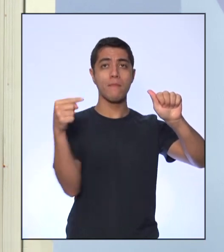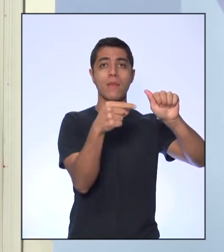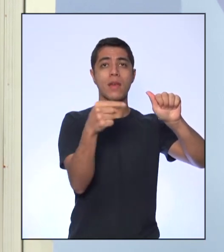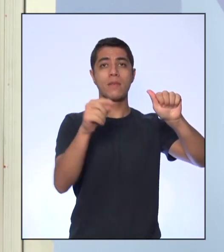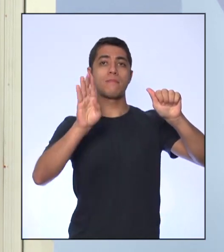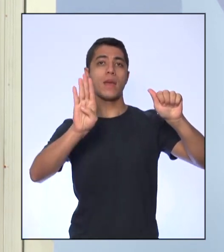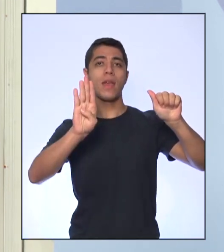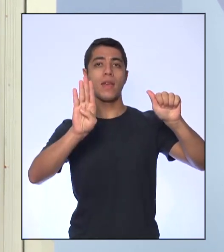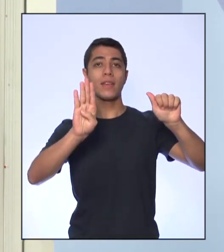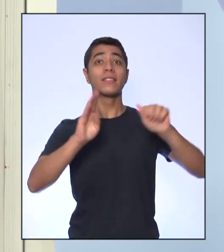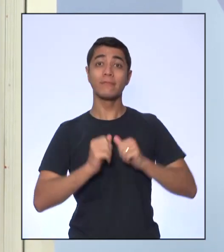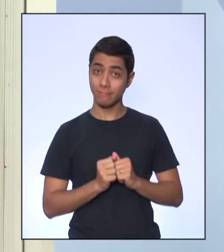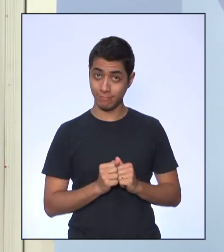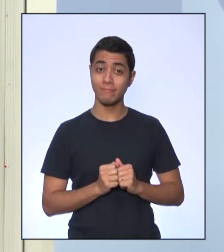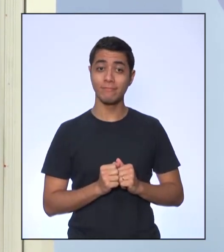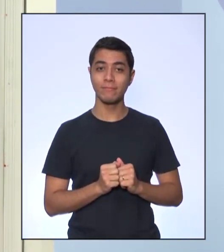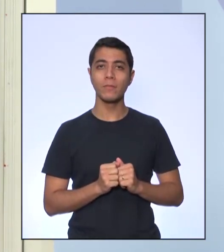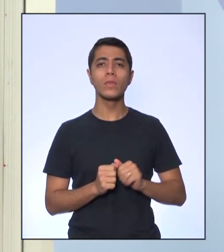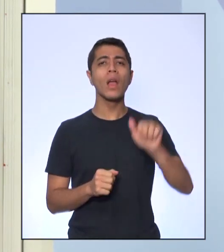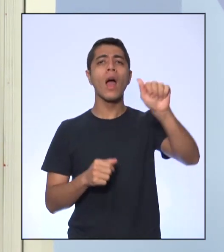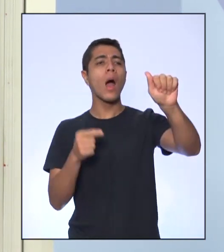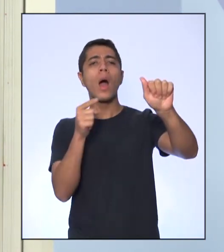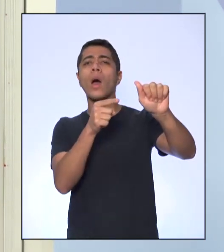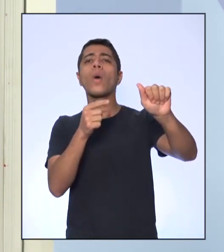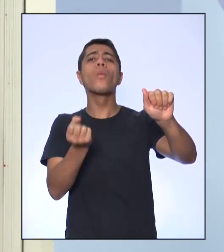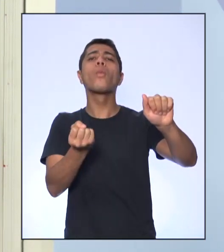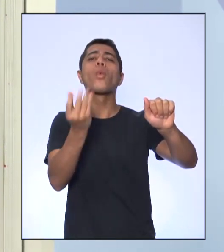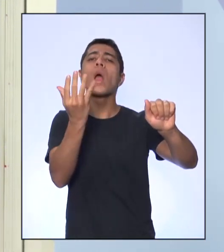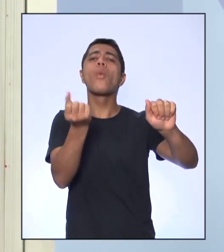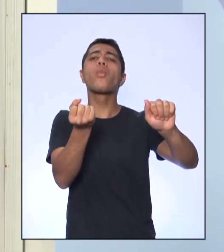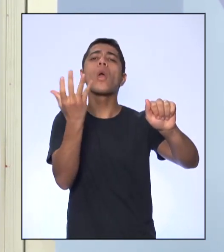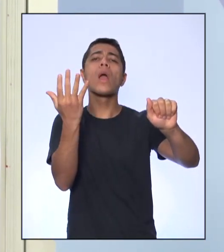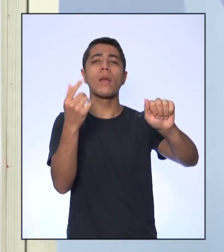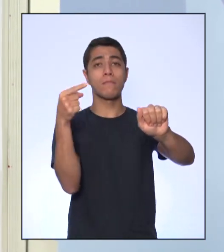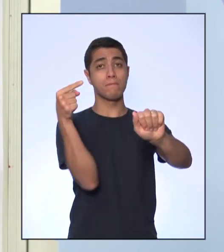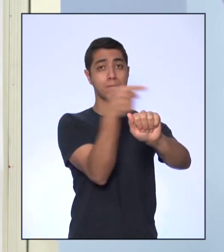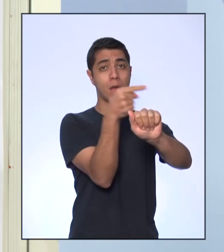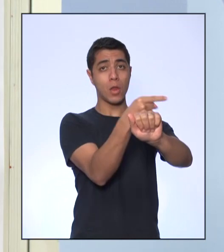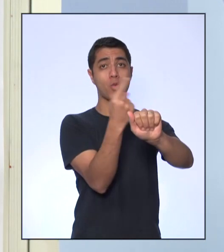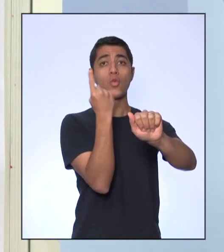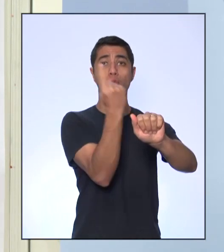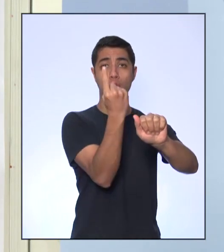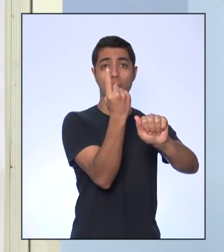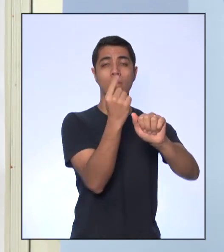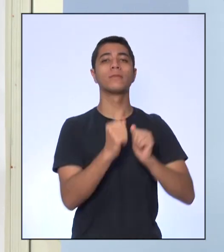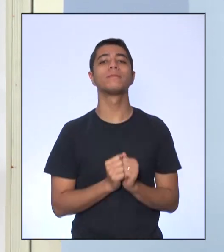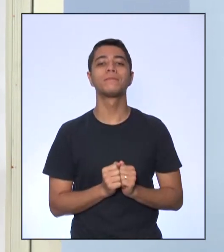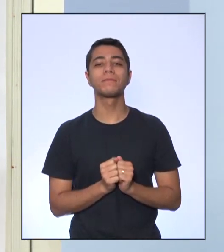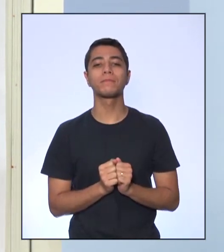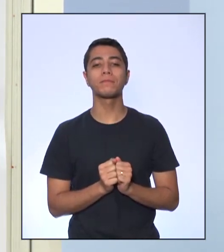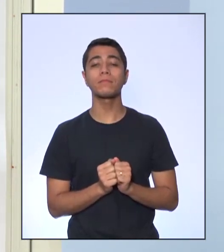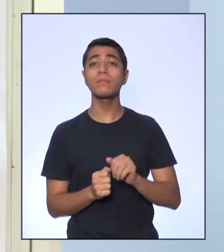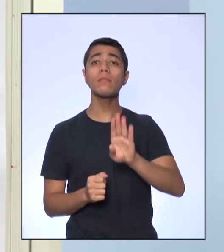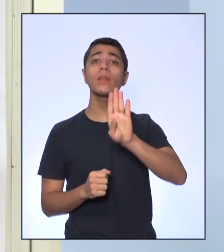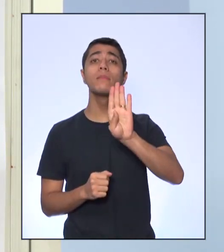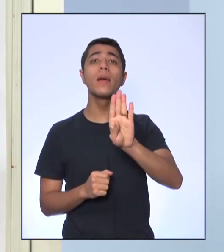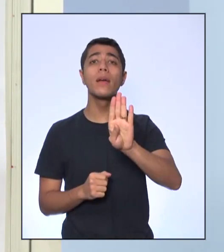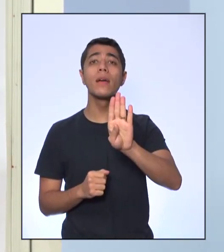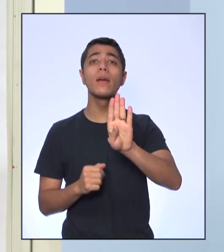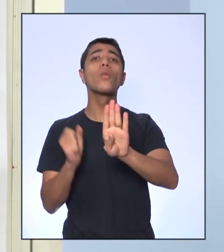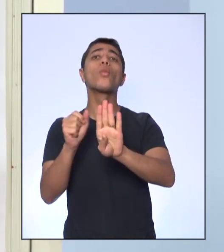1 é o valor de A, por isso que eu fiz o A aqui, né? E menos 1, que é o valor de